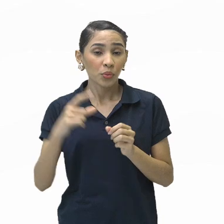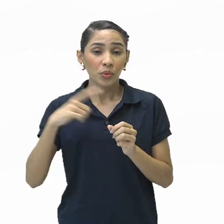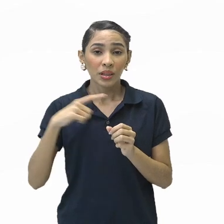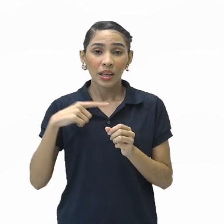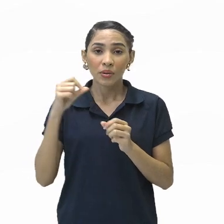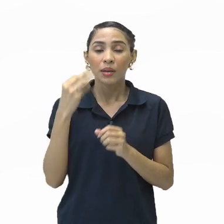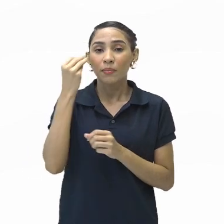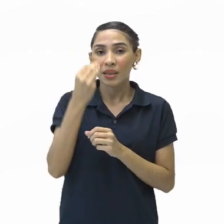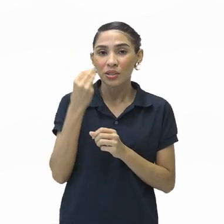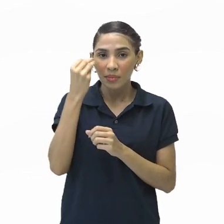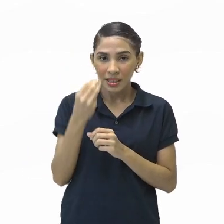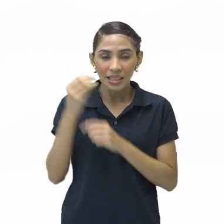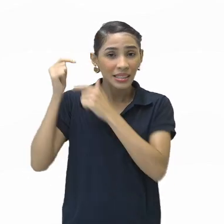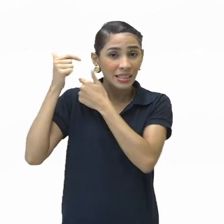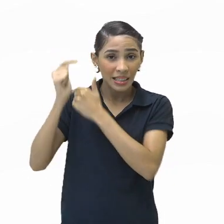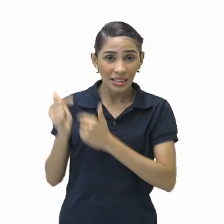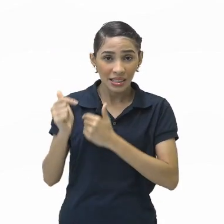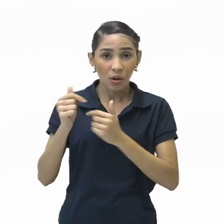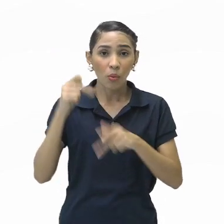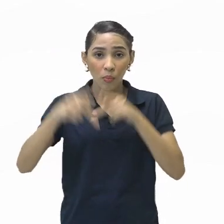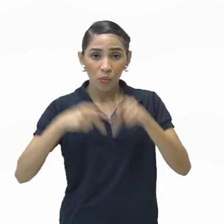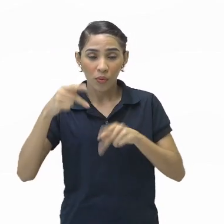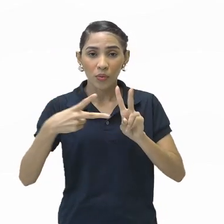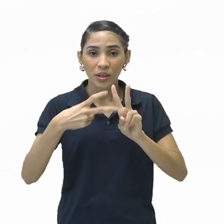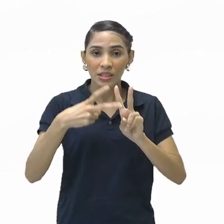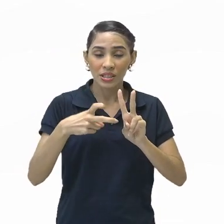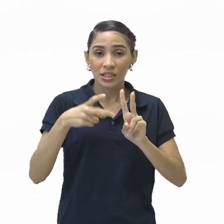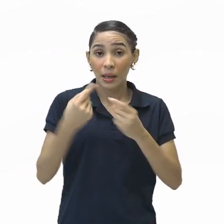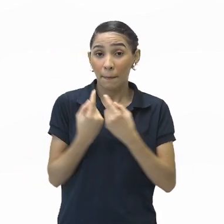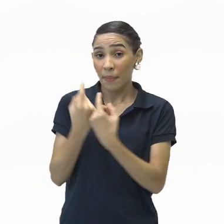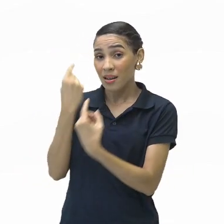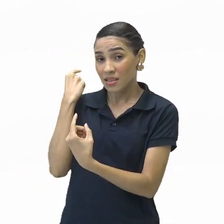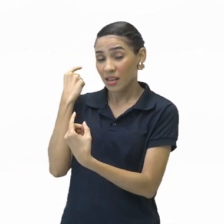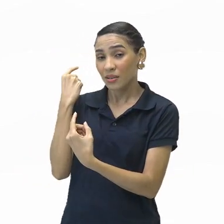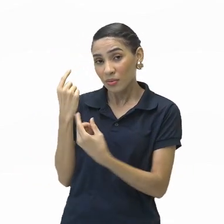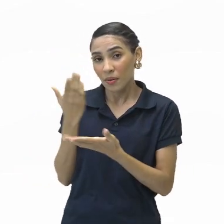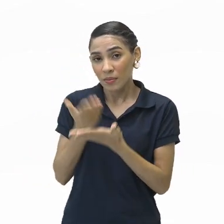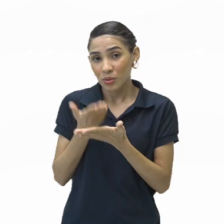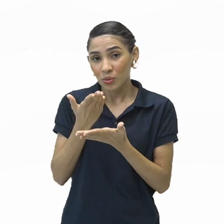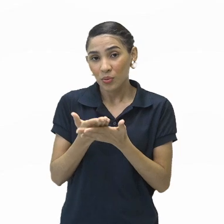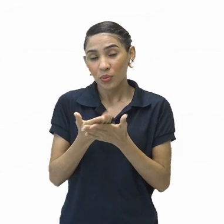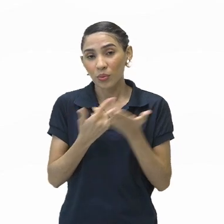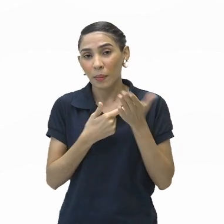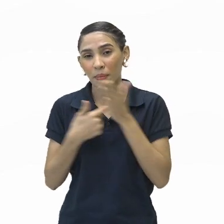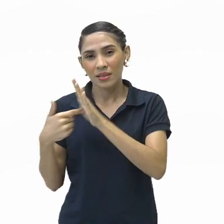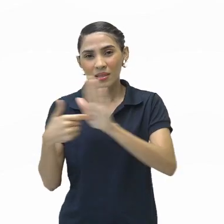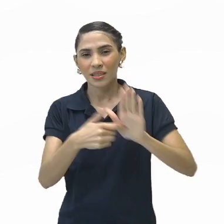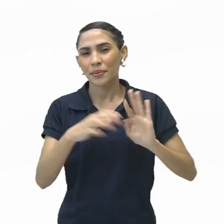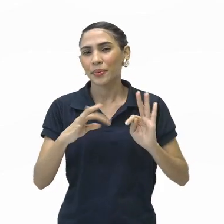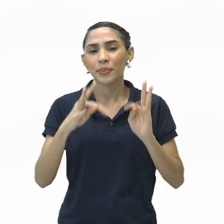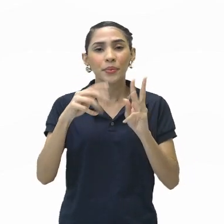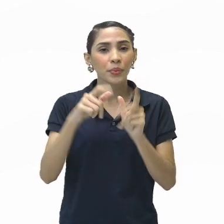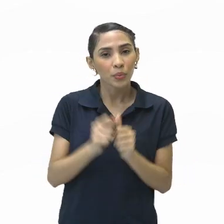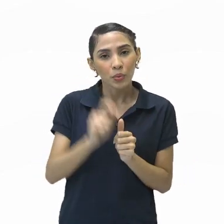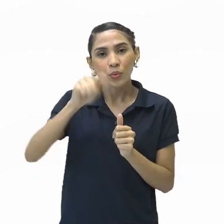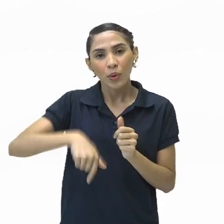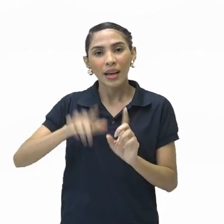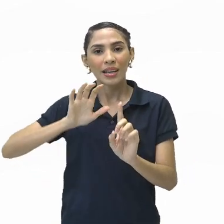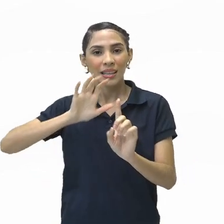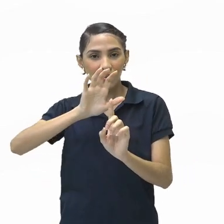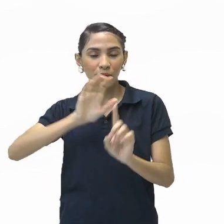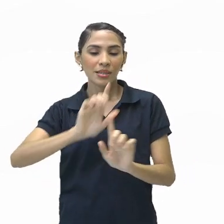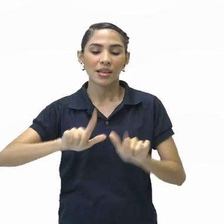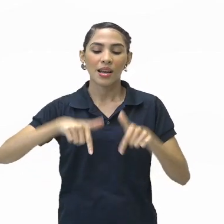legado dos povos indígenas do passado. Quando a gente vê os estudos, né, que mostram que tudo isso aí é reflexo